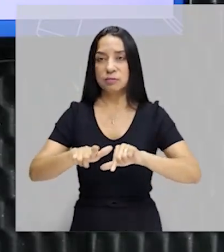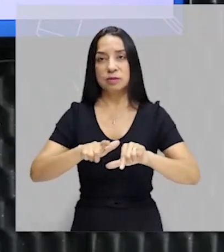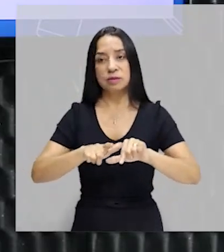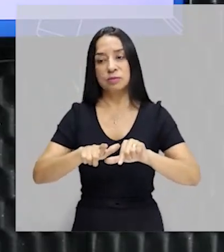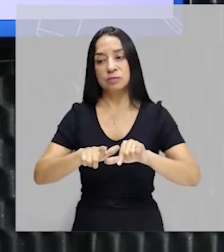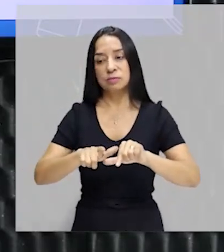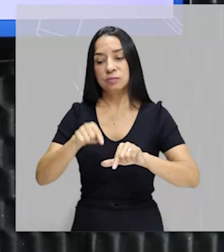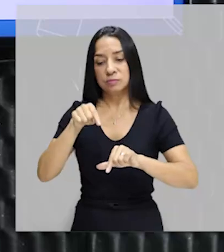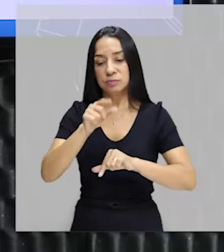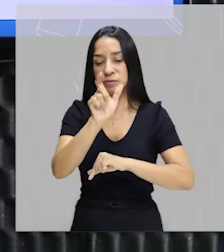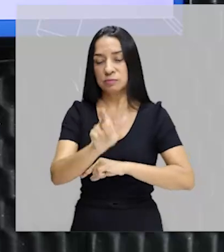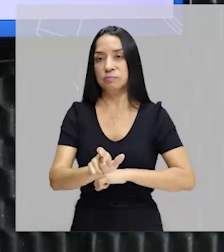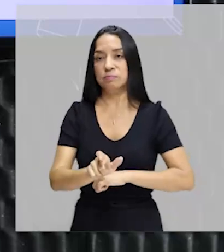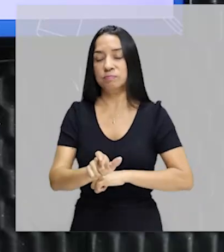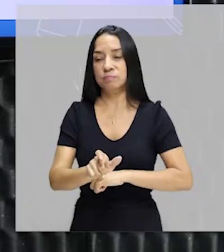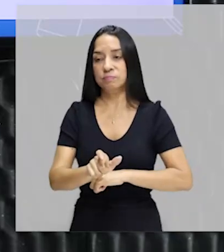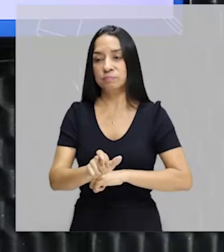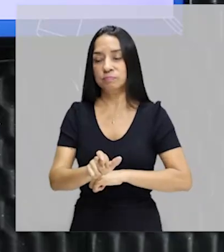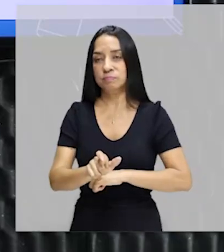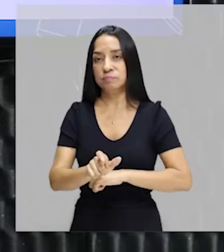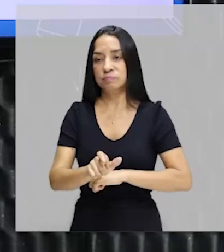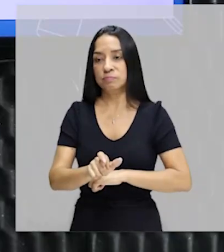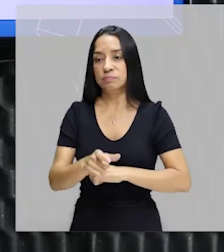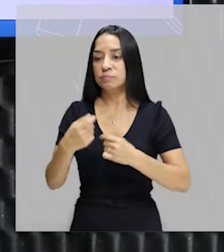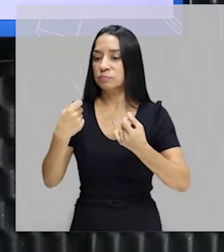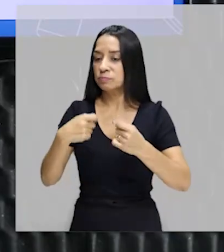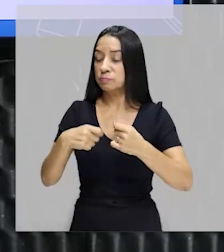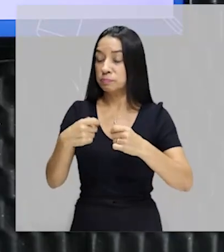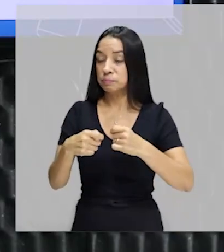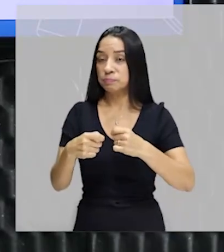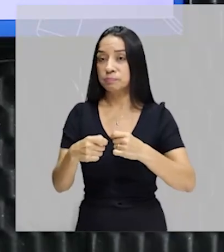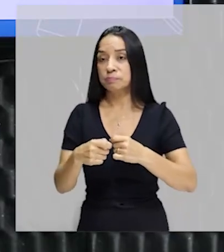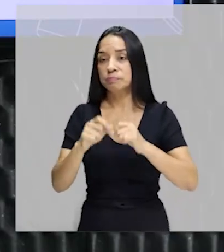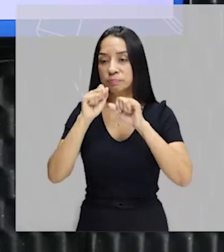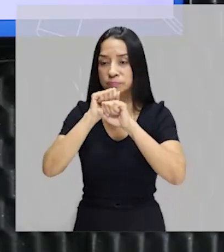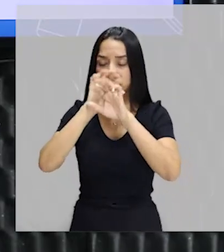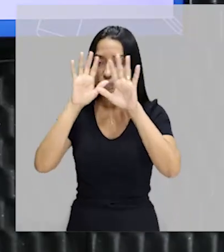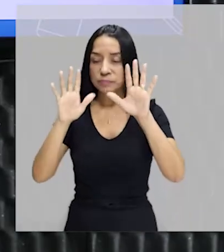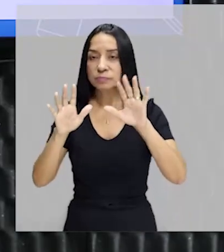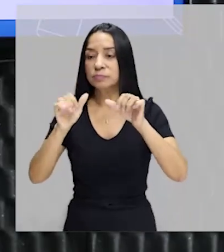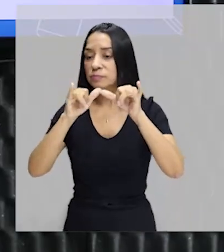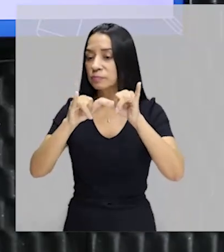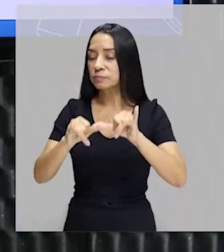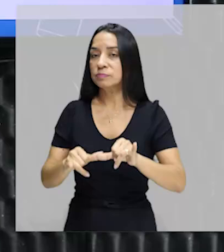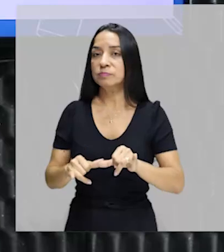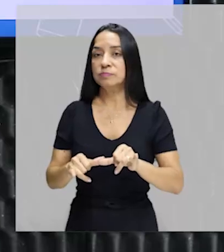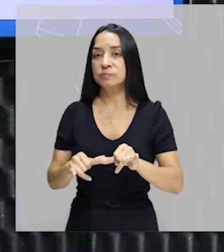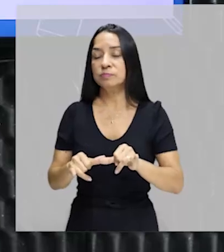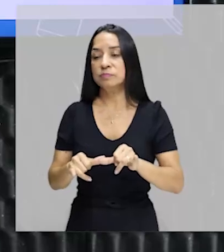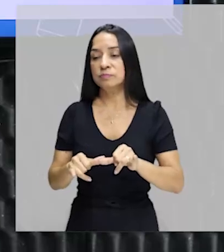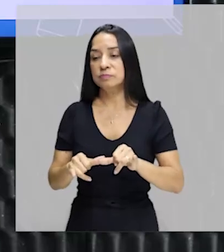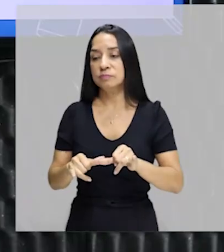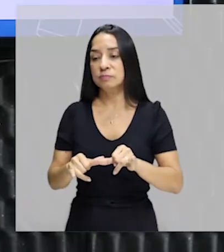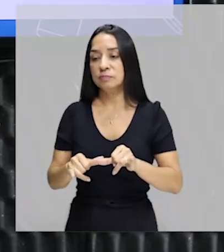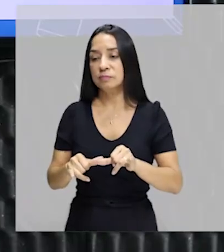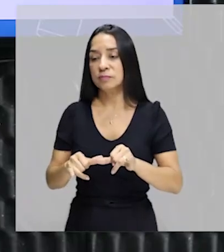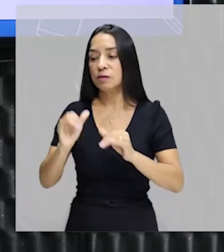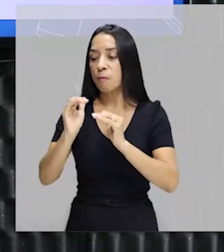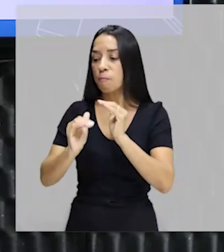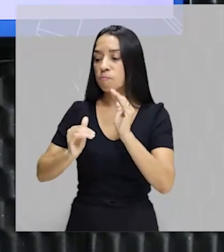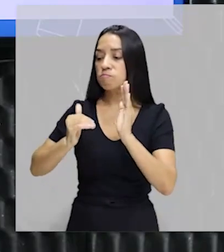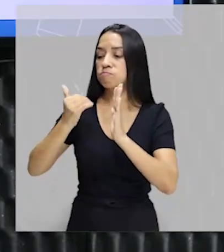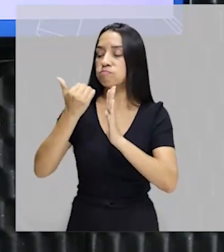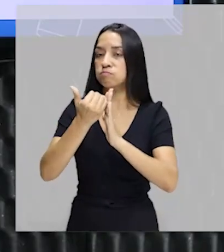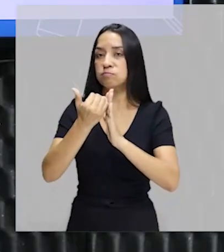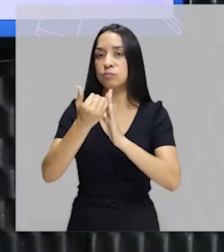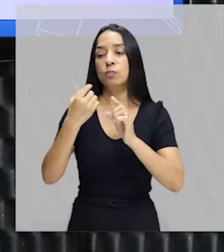seja, o operário, ele deve, evidentemente, ficar exaltado